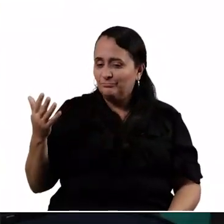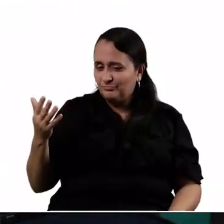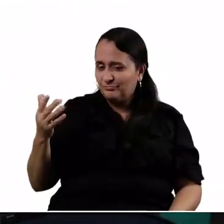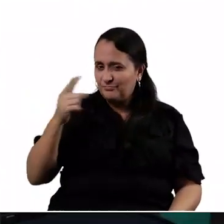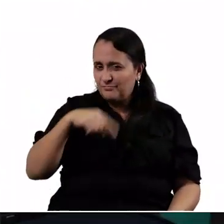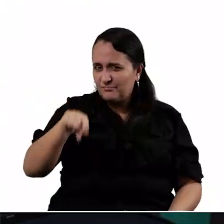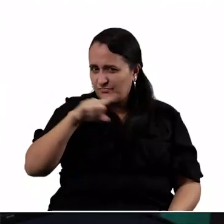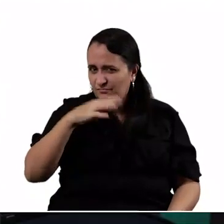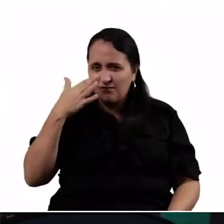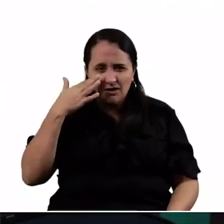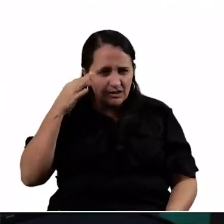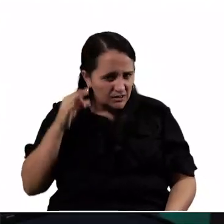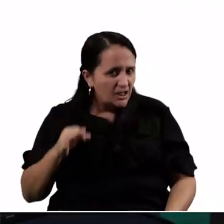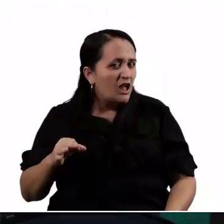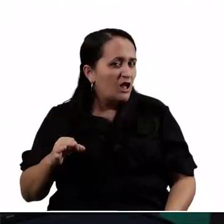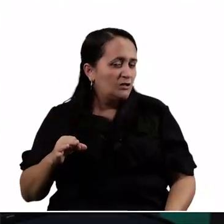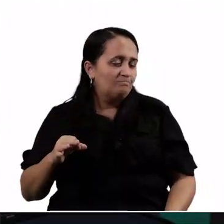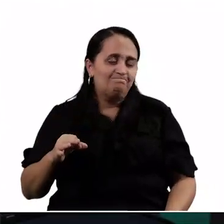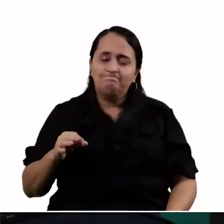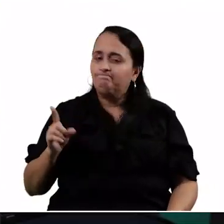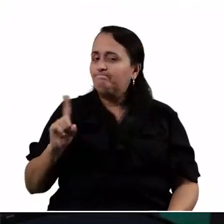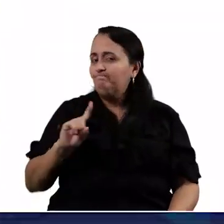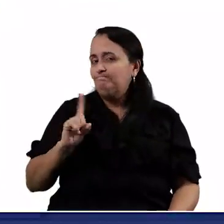tá certo não está né poxa